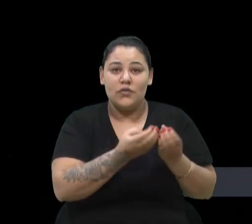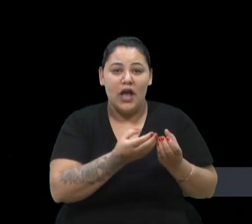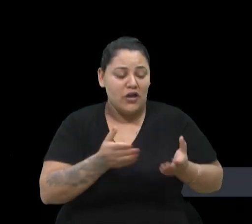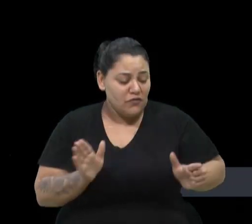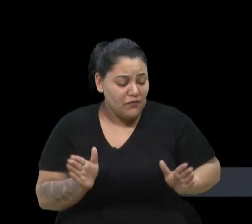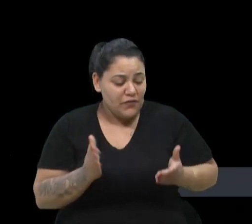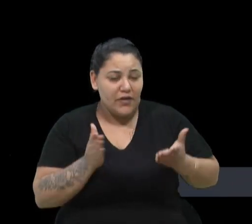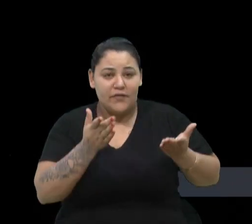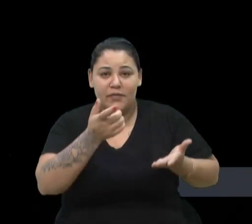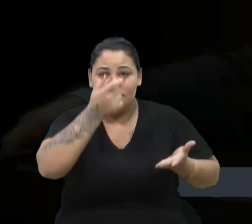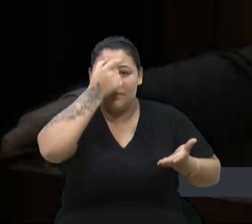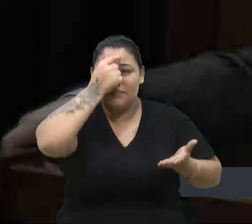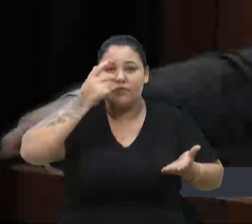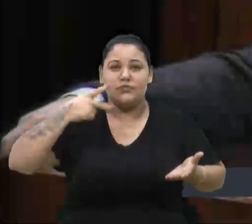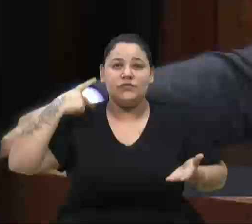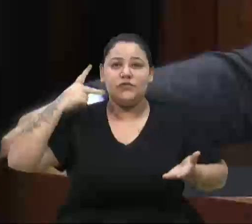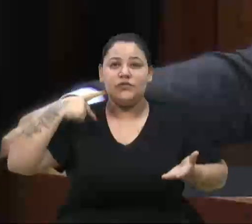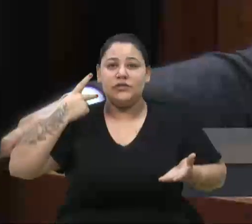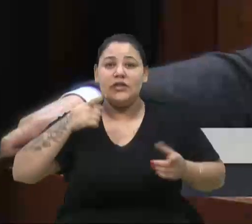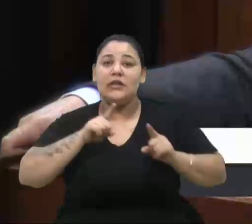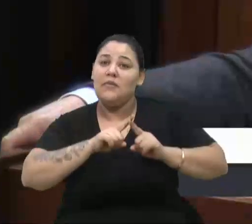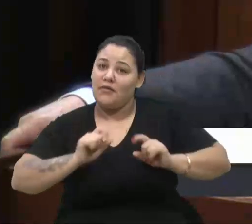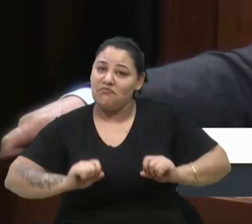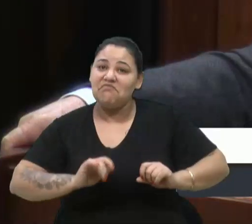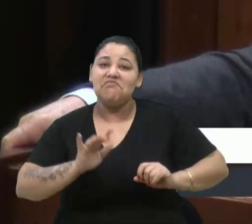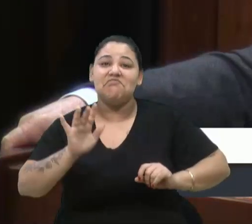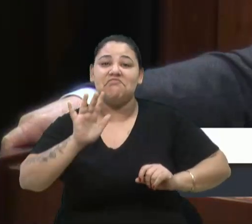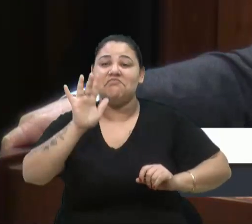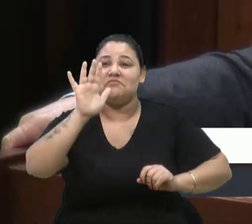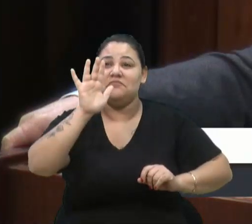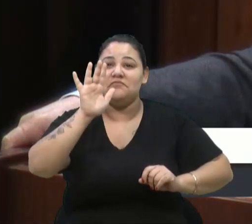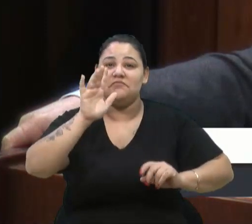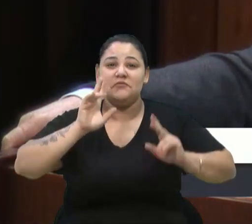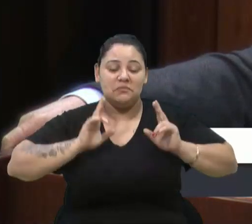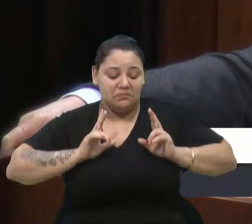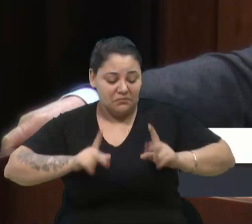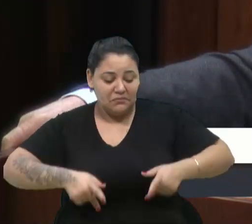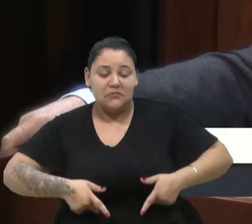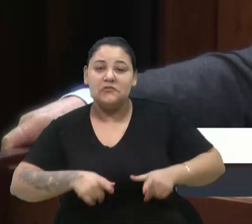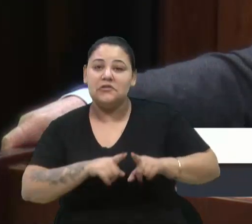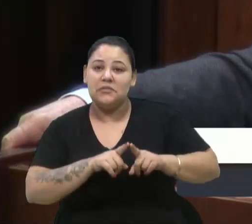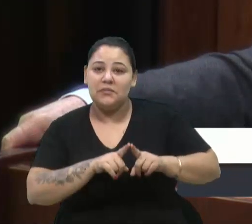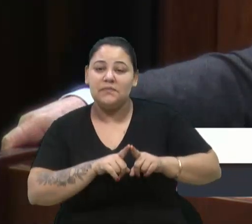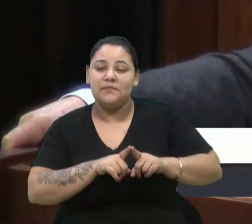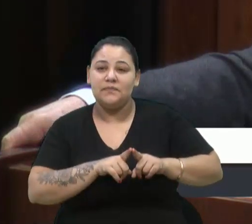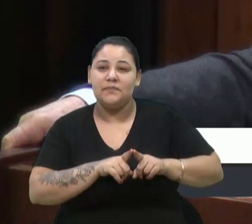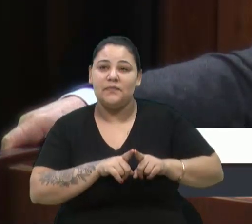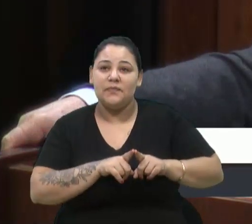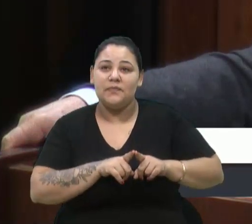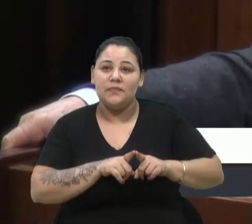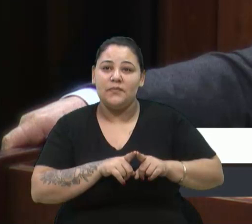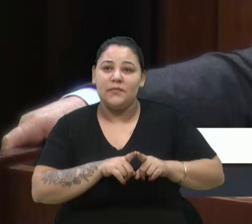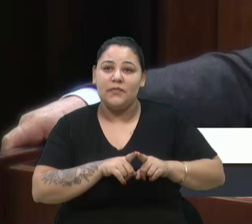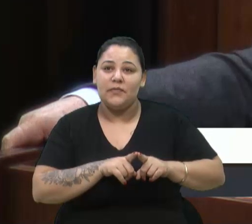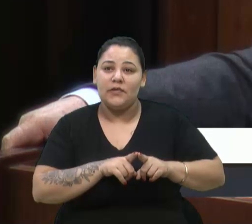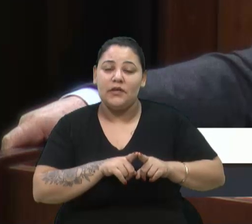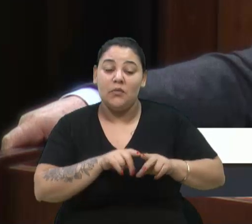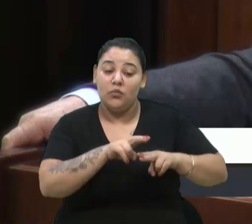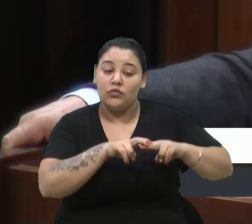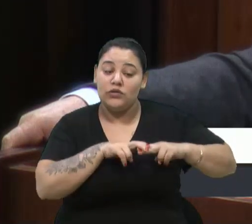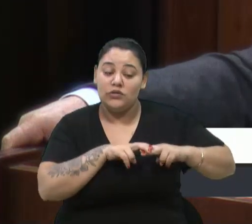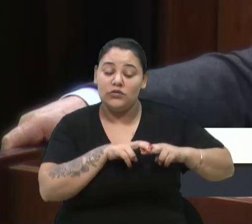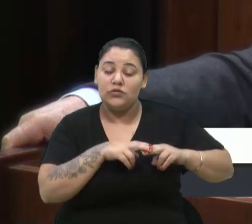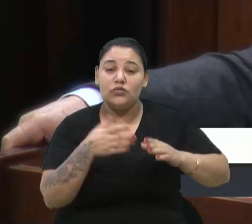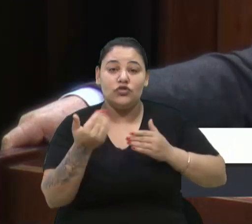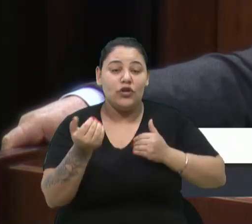a consciência política e a valorização como ser humano sem que o jovem perca as suas relações